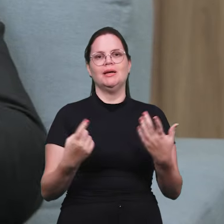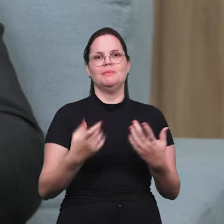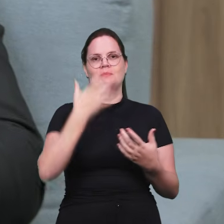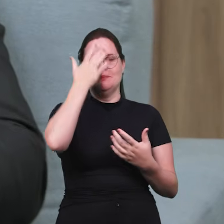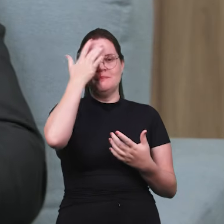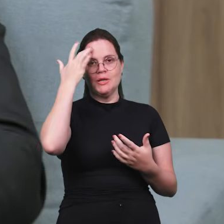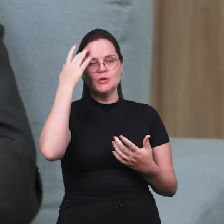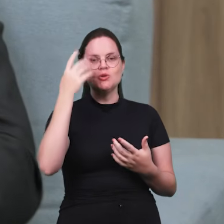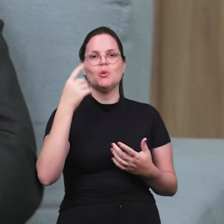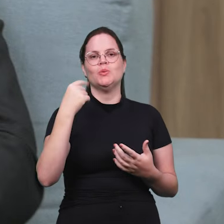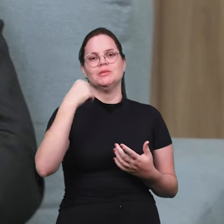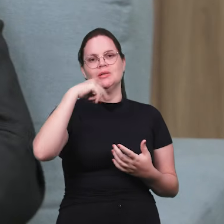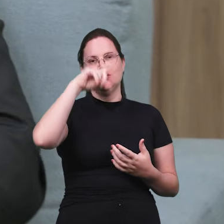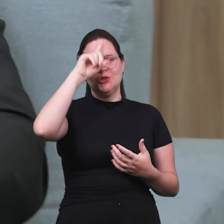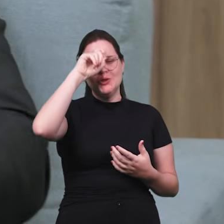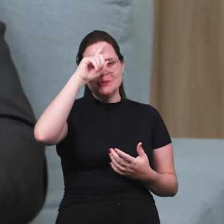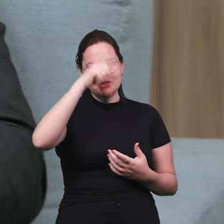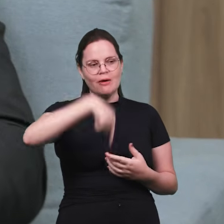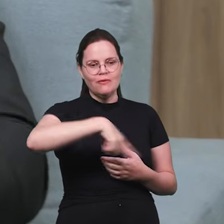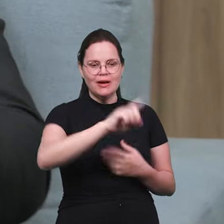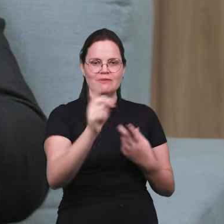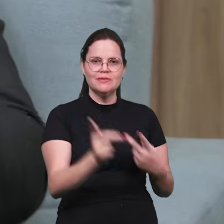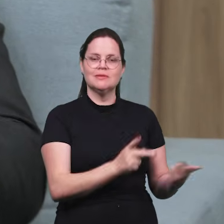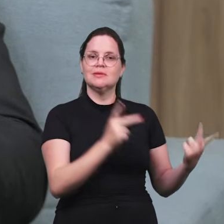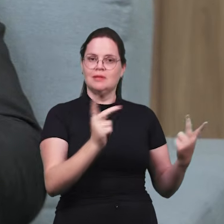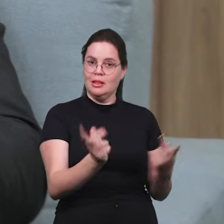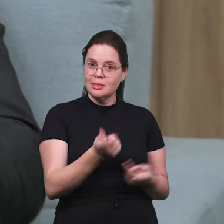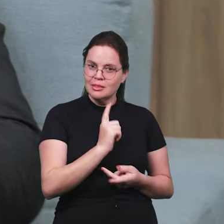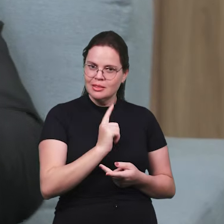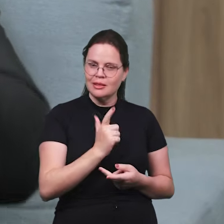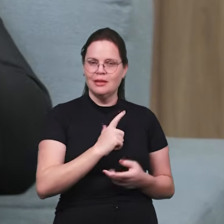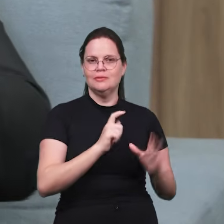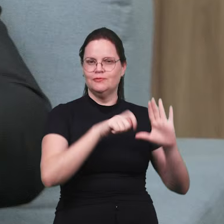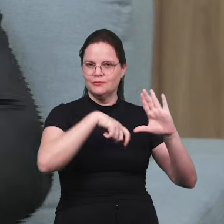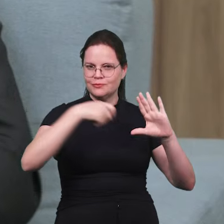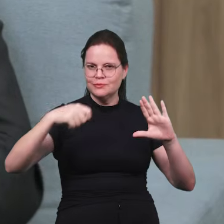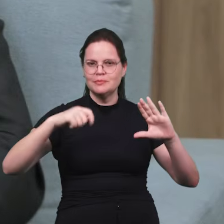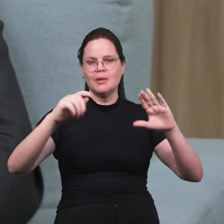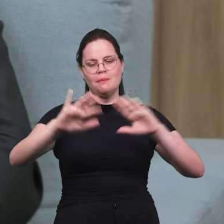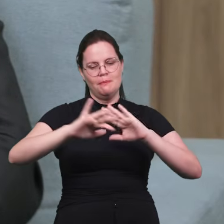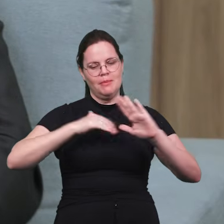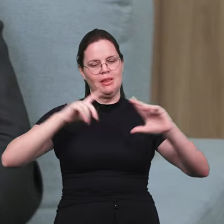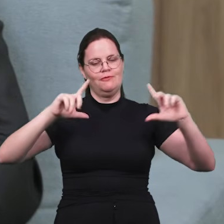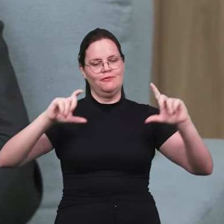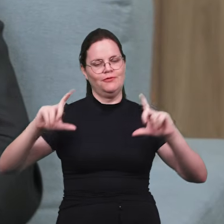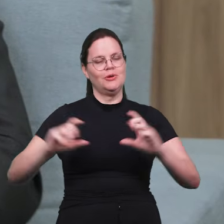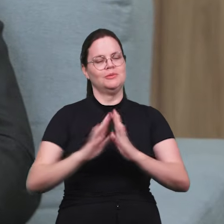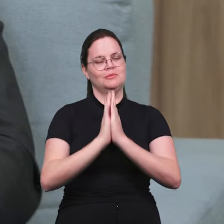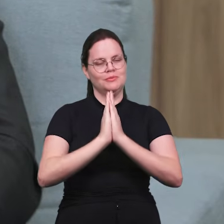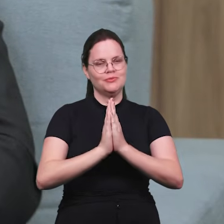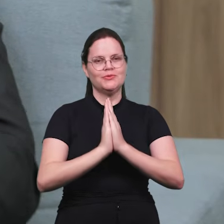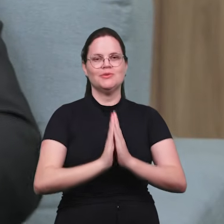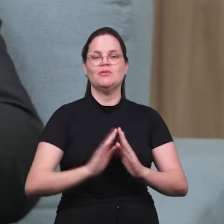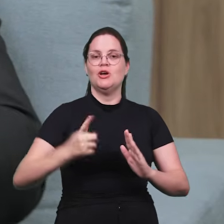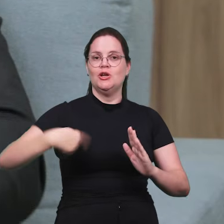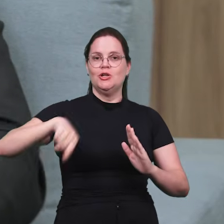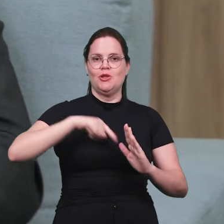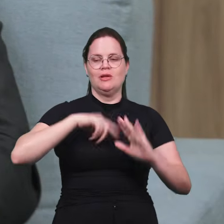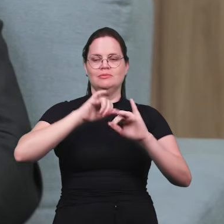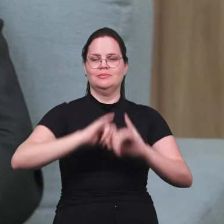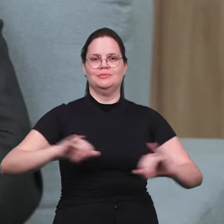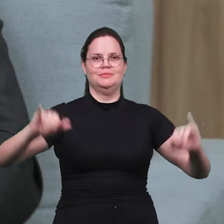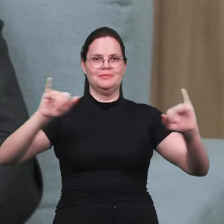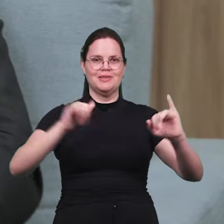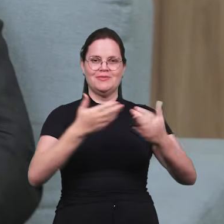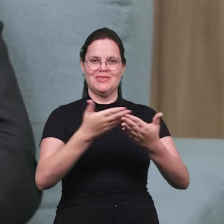em hospitais, né? Onde quer que eles estão sendo assistidos, registra, manda foto para a gente aqui, para a gente poder